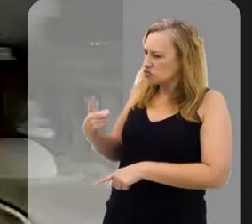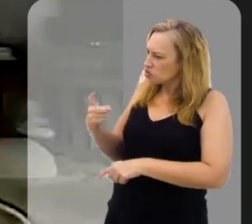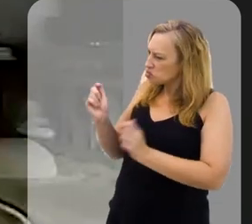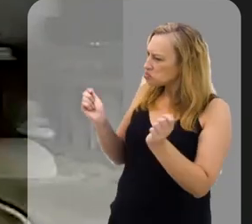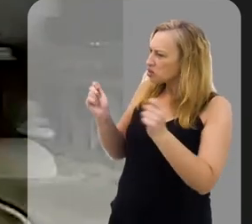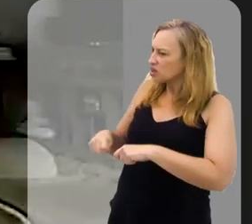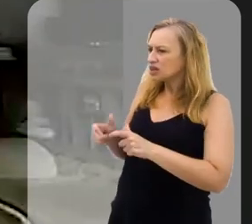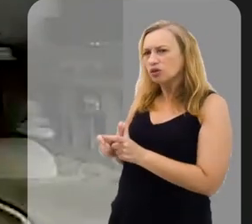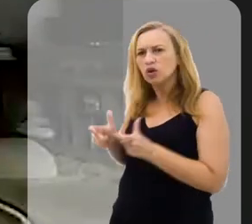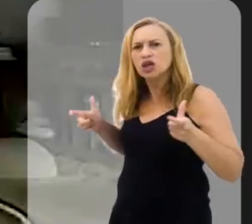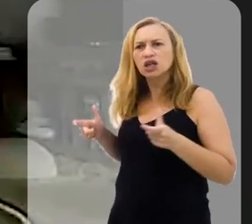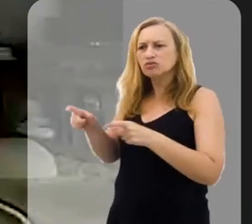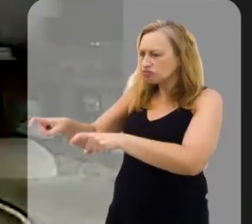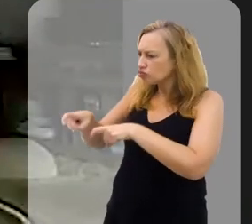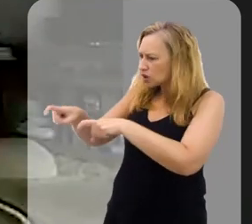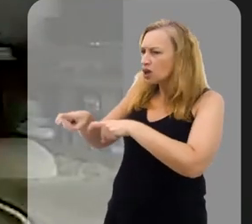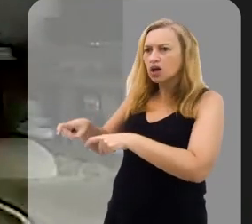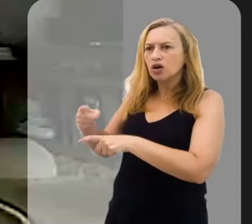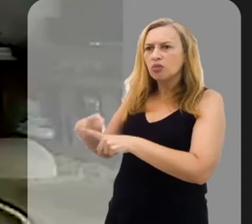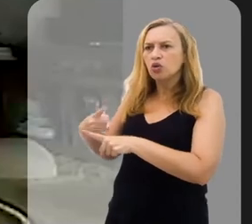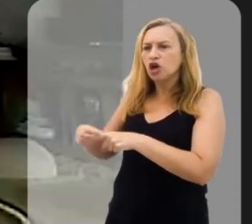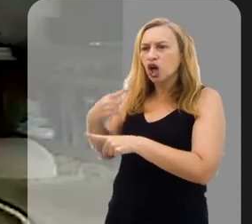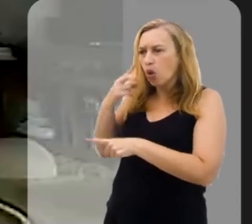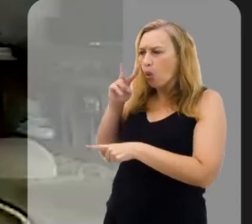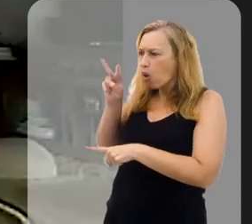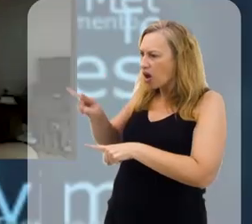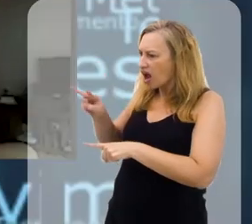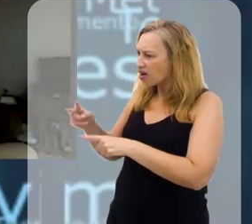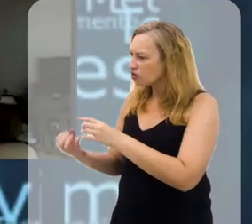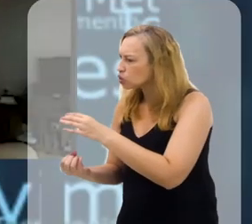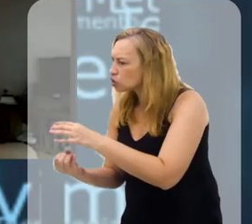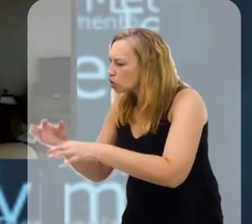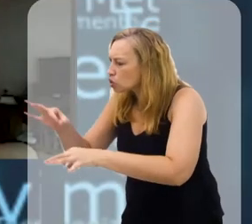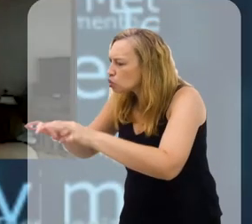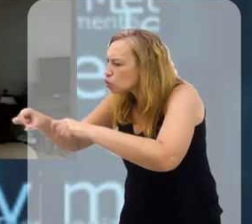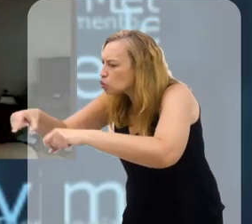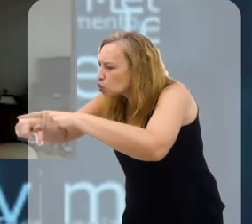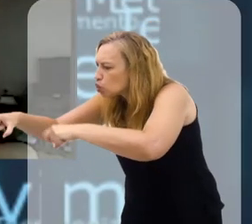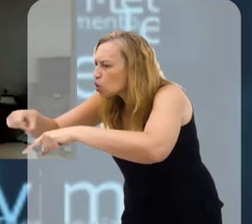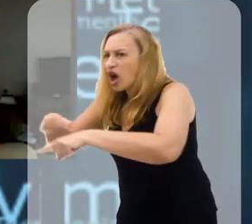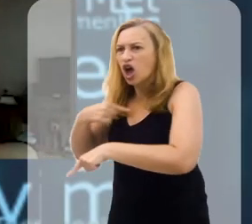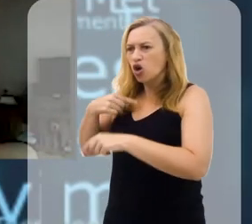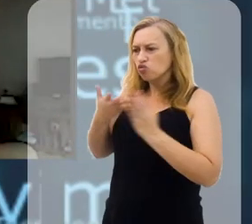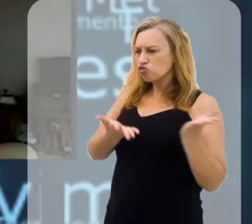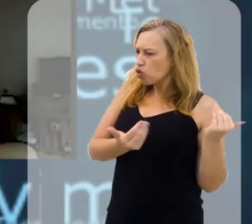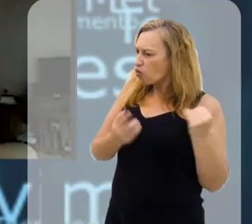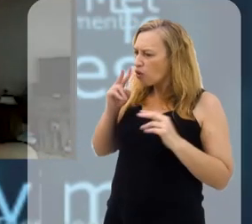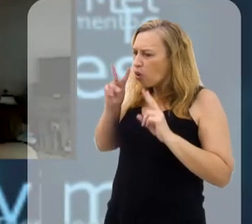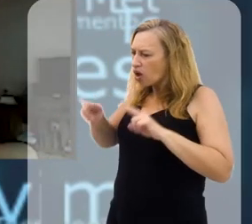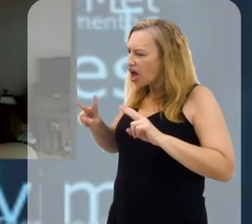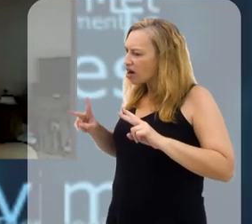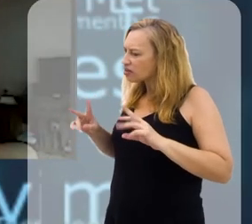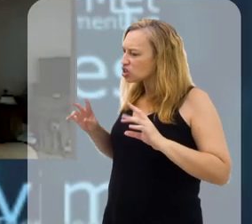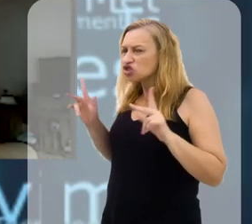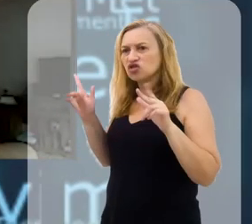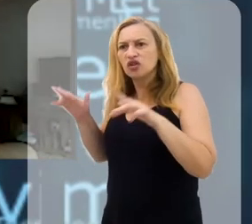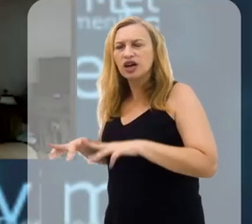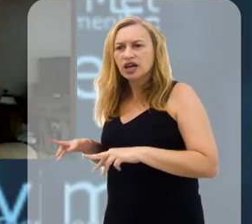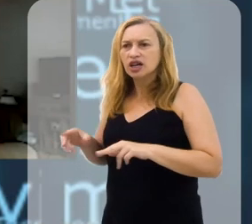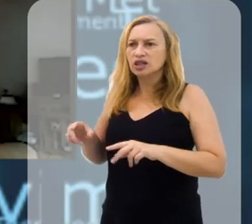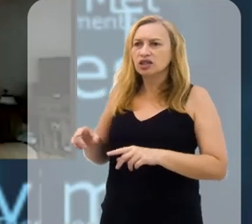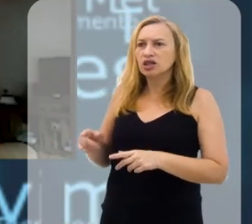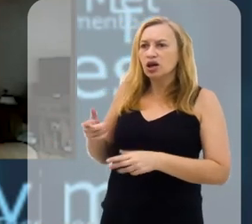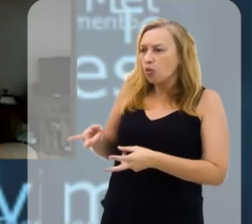gente sempre viu um potencial muito grande na lavoura, porque eu olhava a lavoura, mesmo sendo muito jovem, com outro olhar.